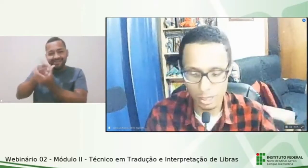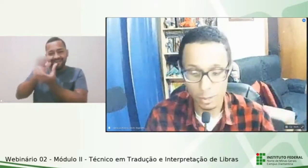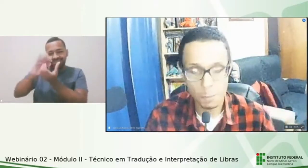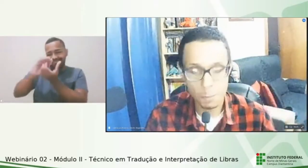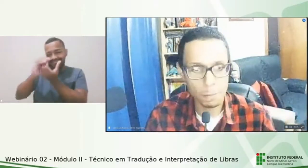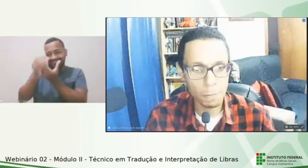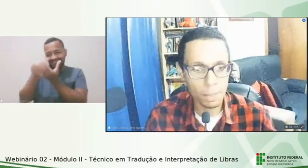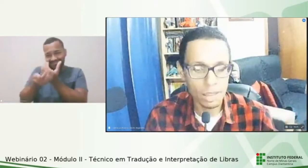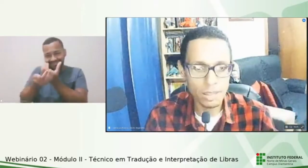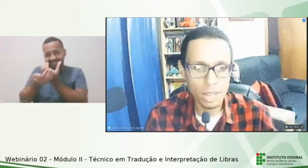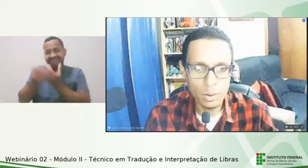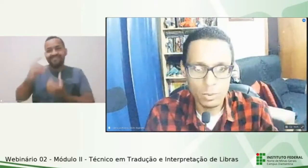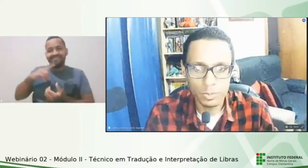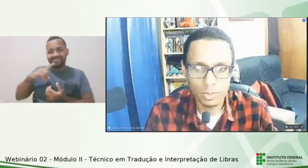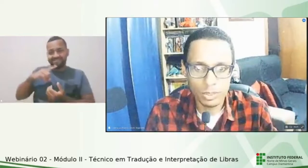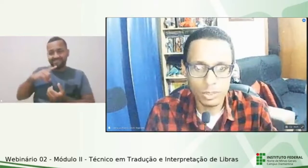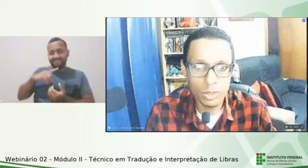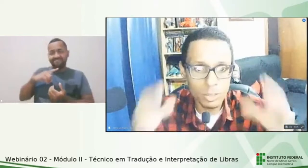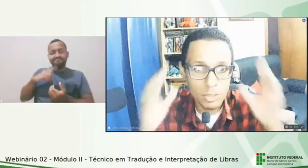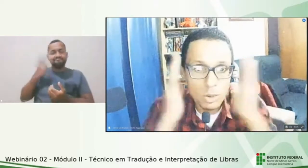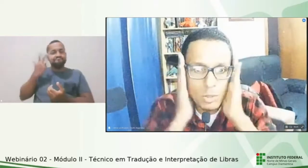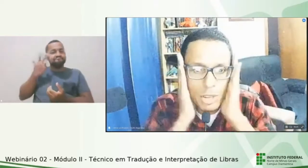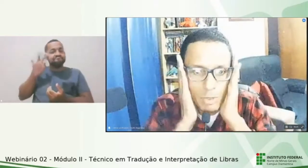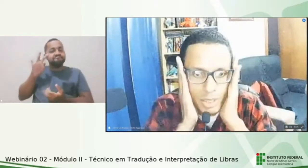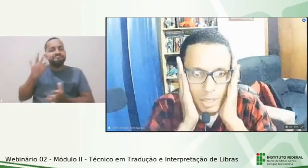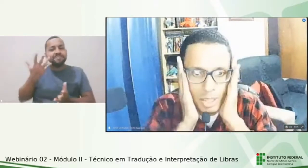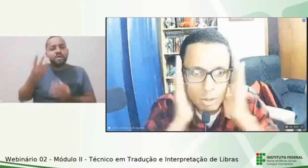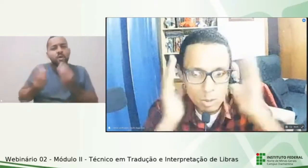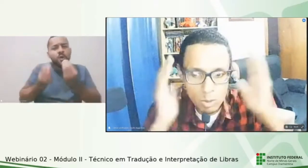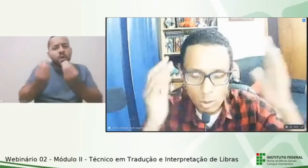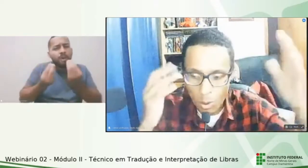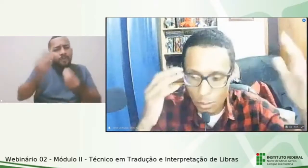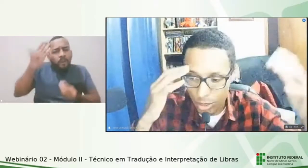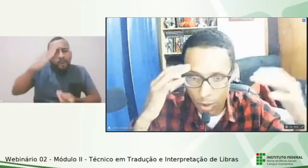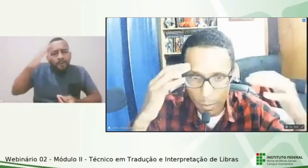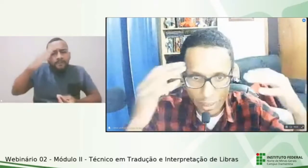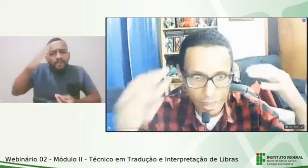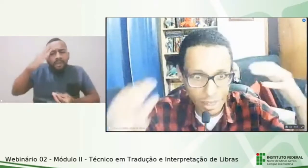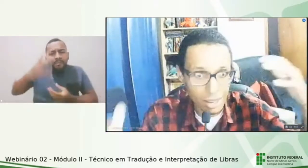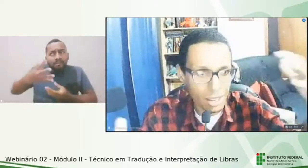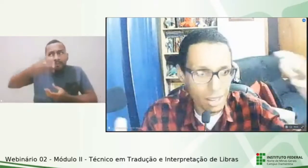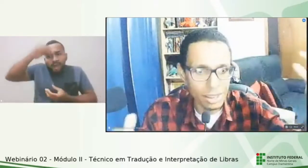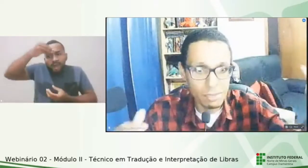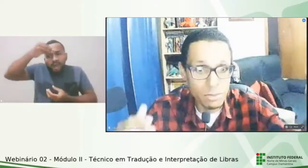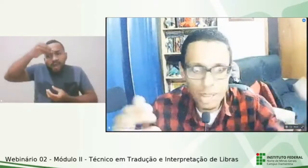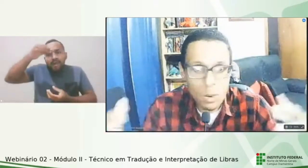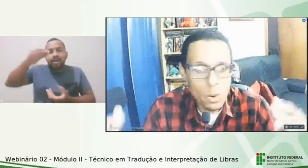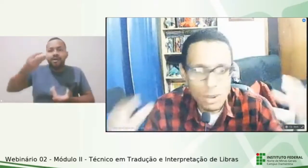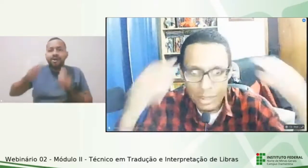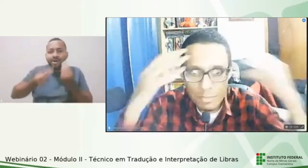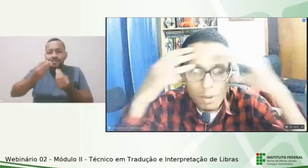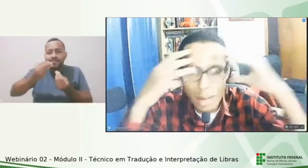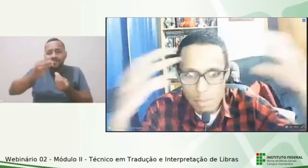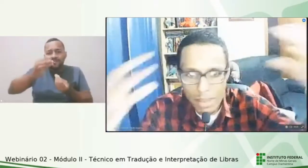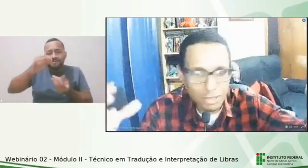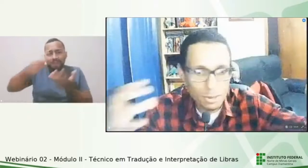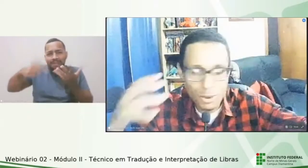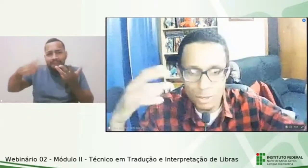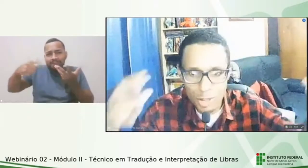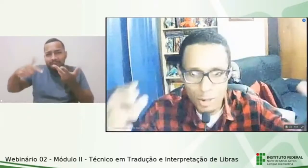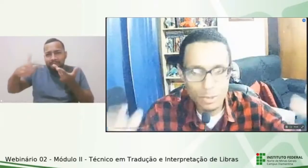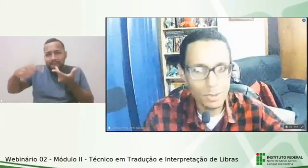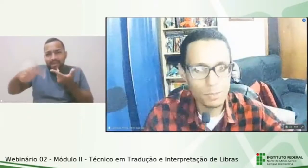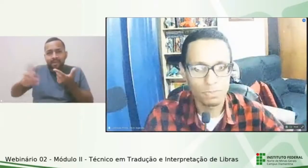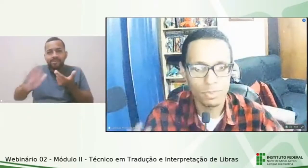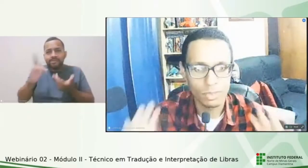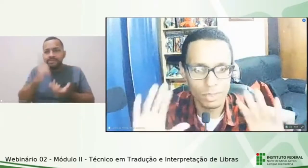ali. Então, nossa, mas como que eu vou entender isso tudo? Como que eu vou aprender? É muita coisa para minha cabeça, eu não